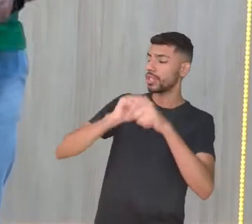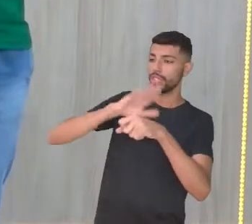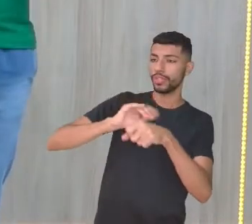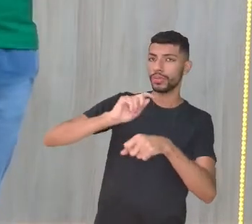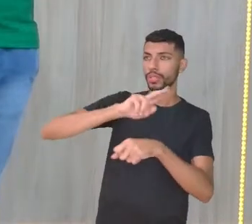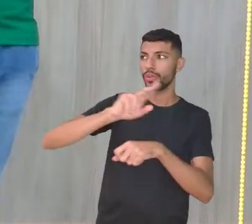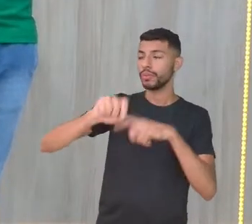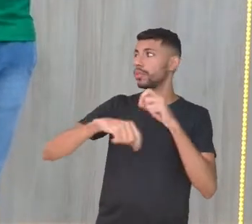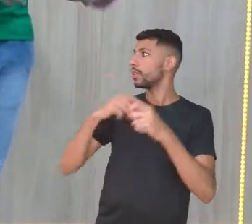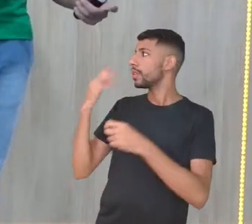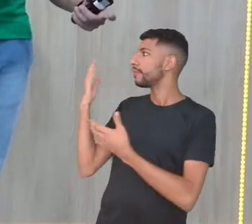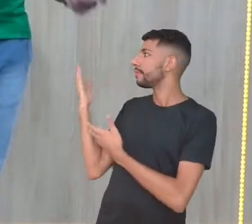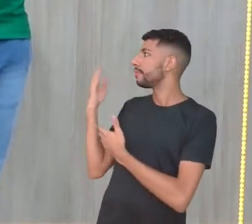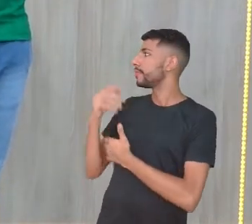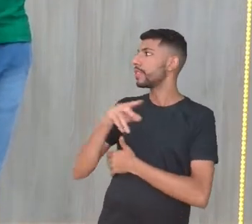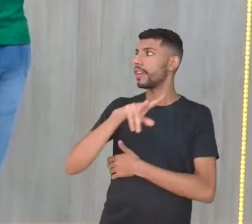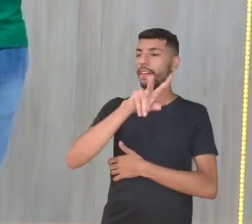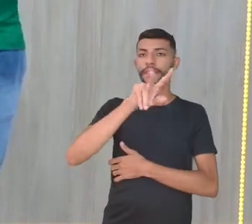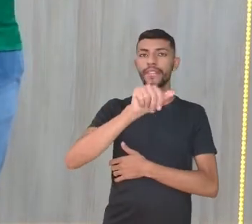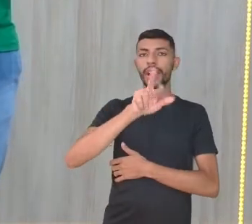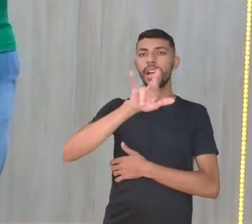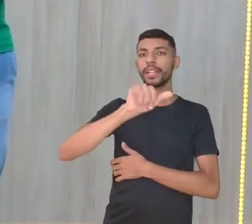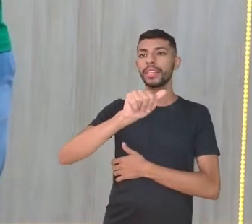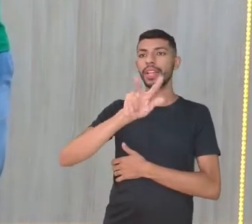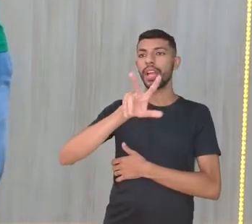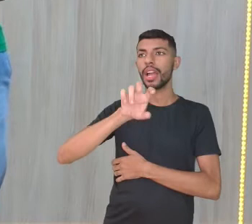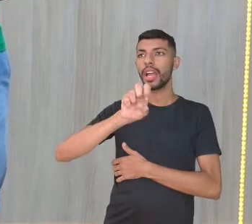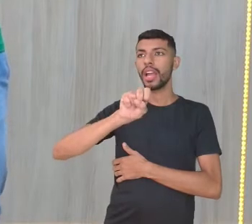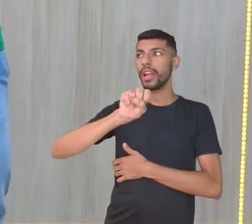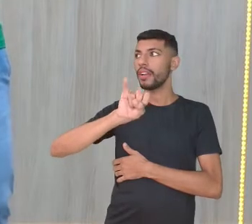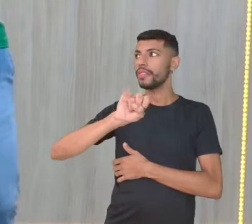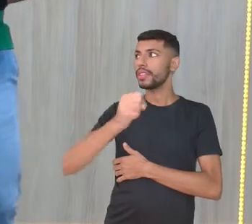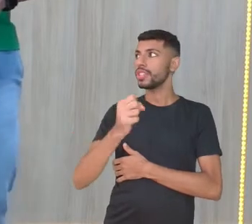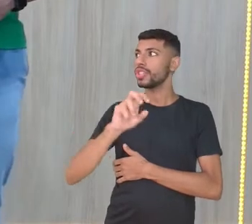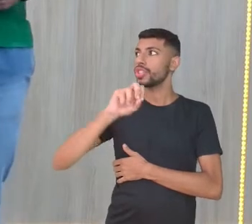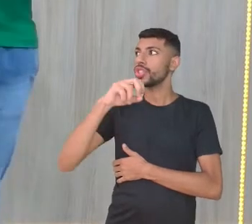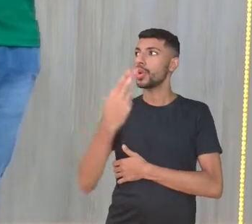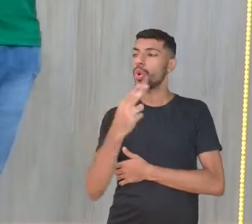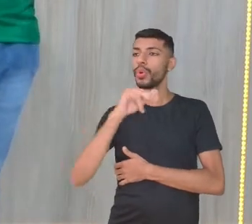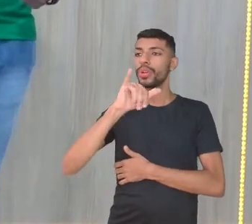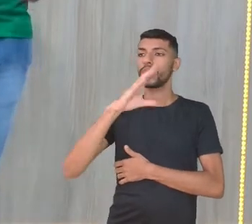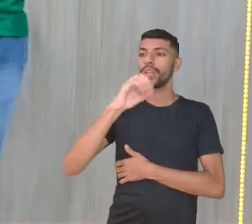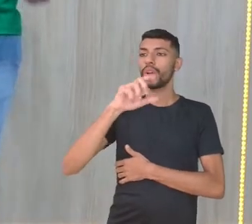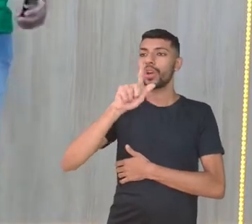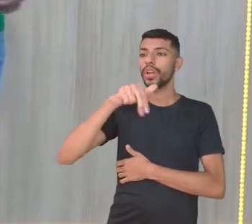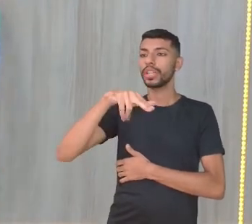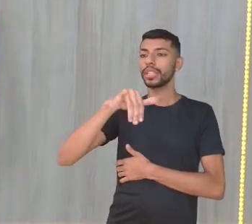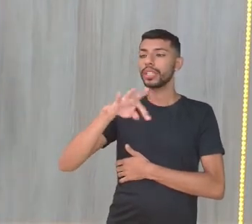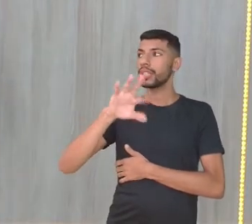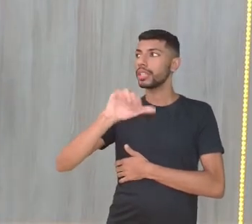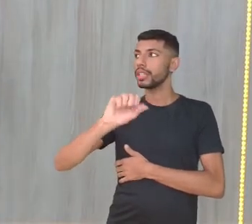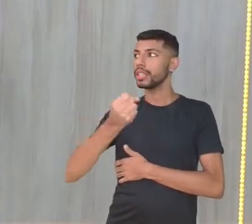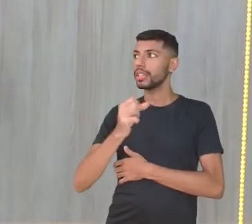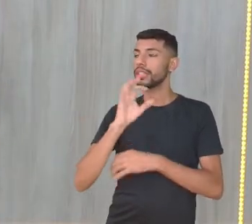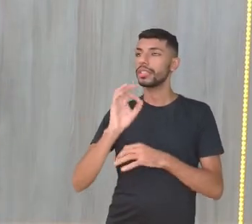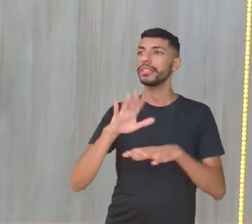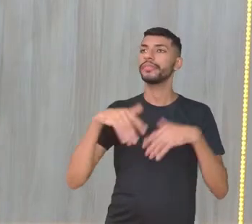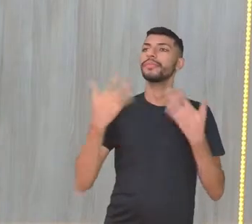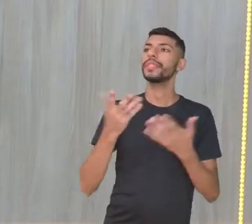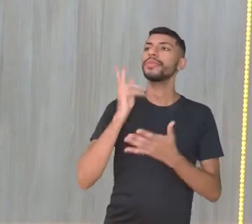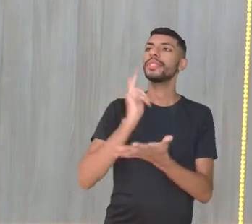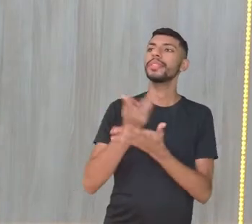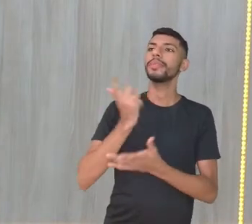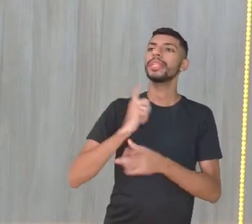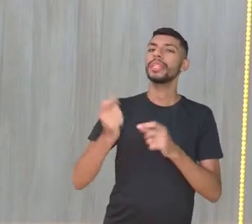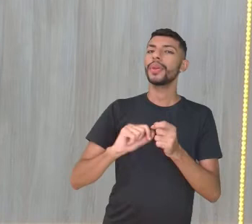de variáveis ou de incógnitas. Então, sempre que a gente tiver aí um termo desconhecido, tá?